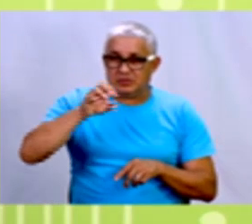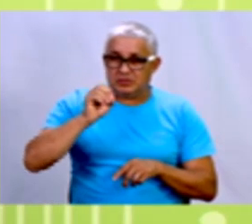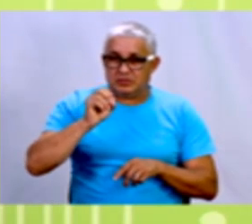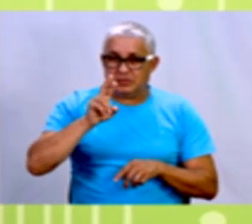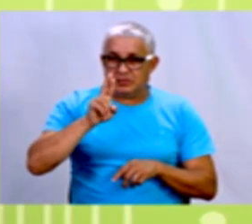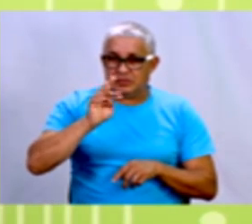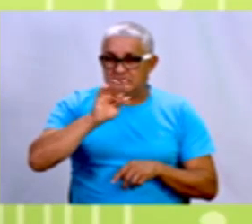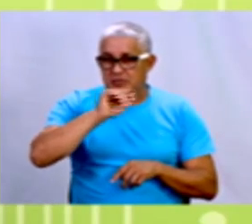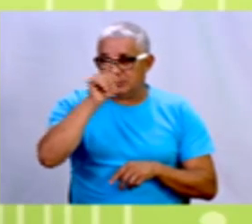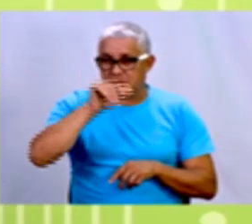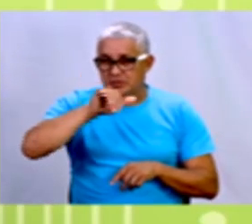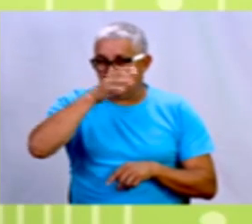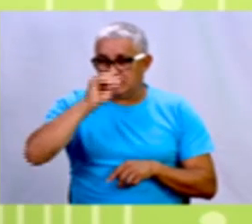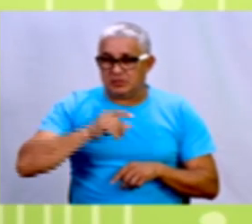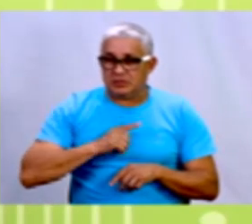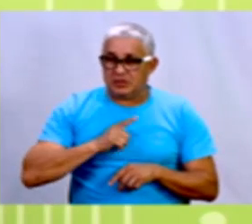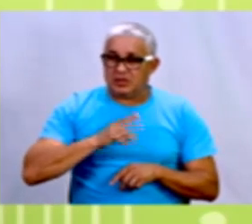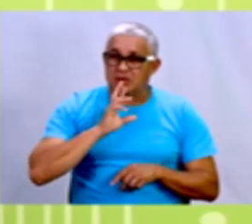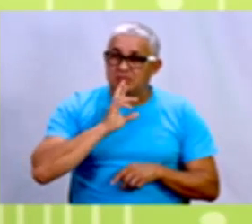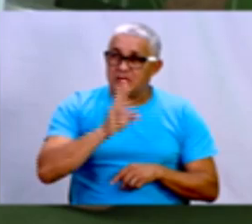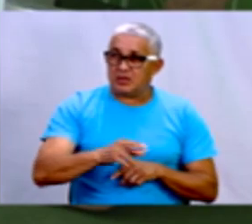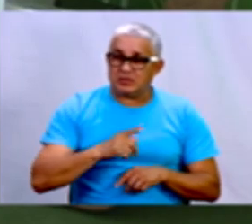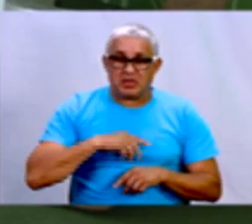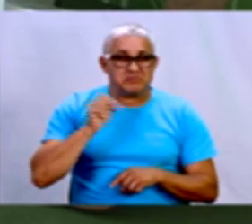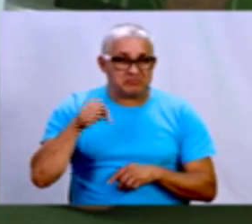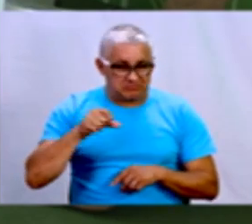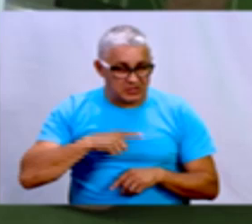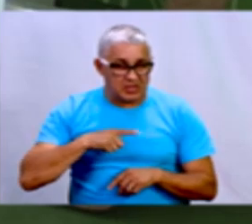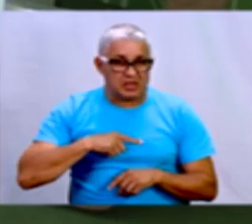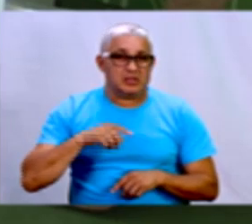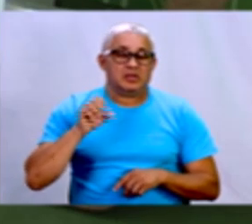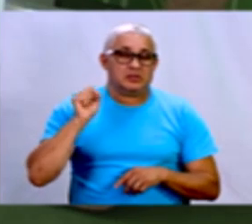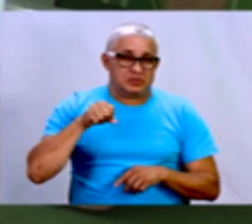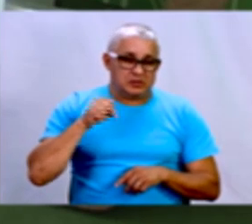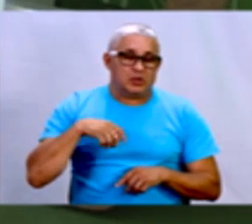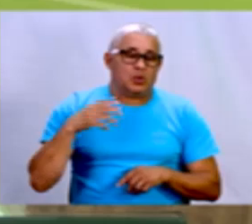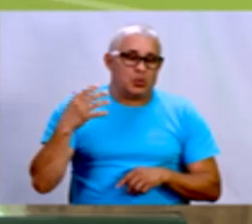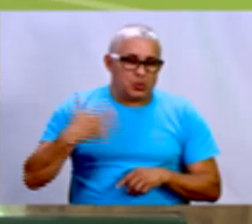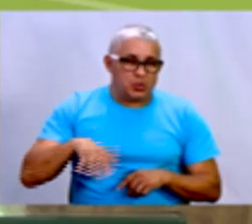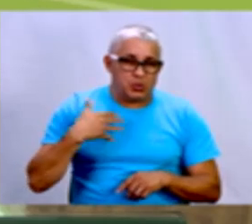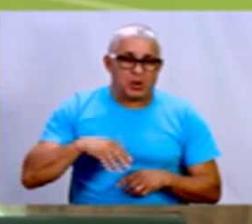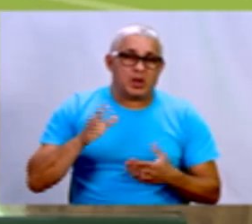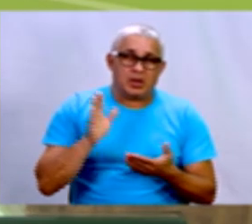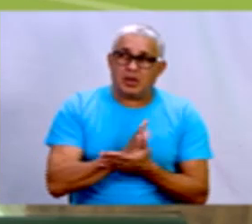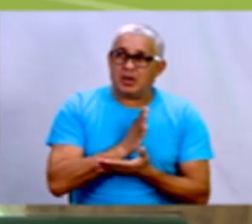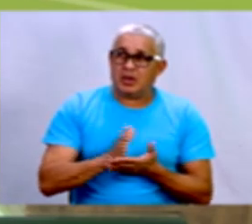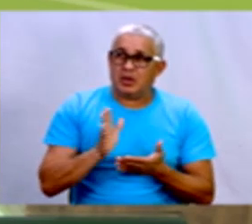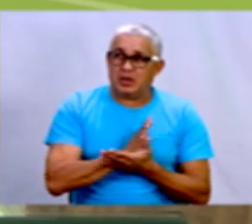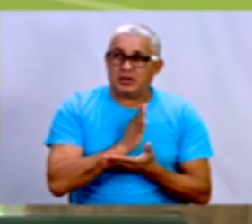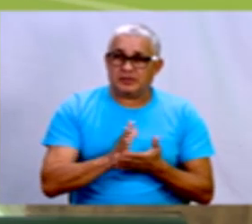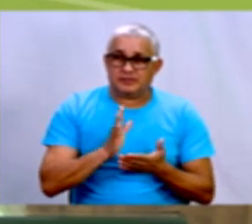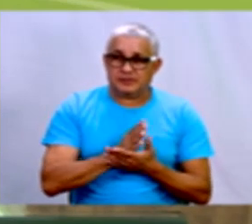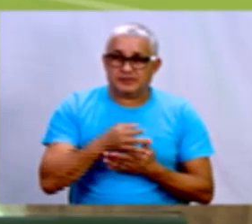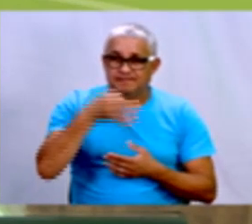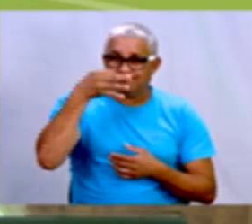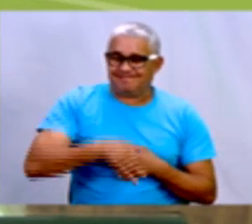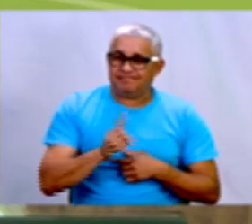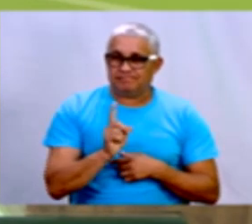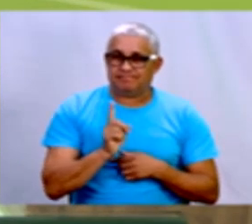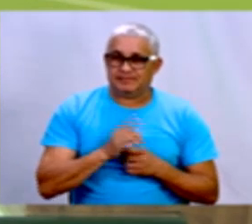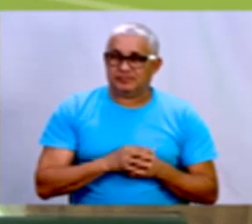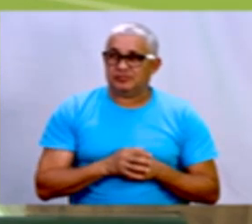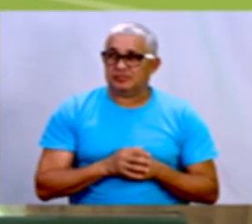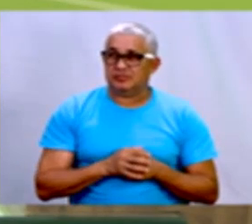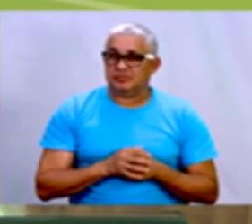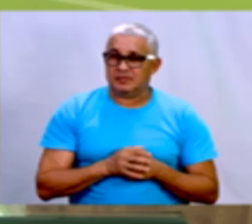tá? Temos alguma resposta dessa? Sim, temos bastante respostas. Algumas não chegaram bem nesse resultado,